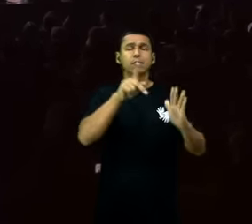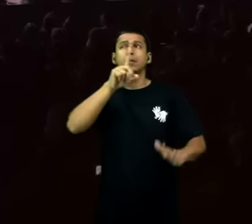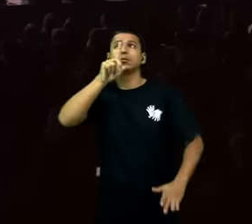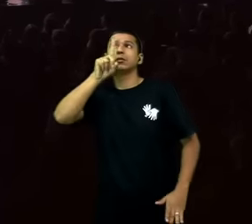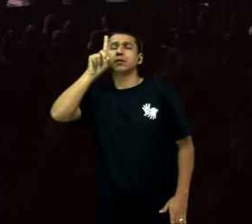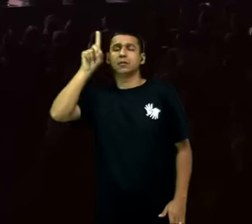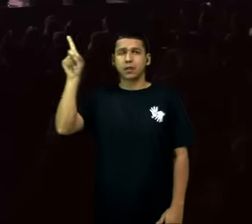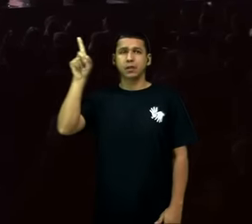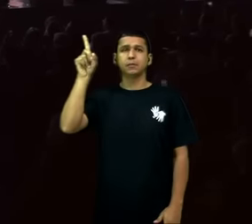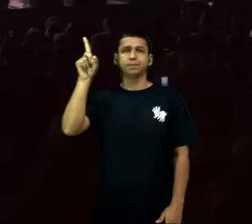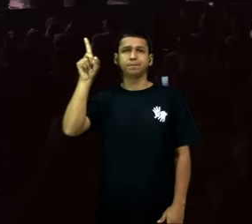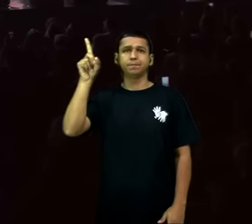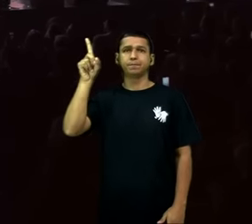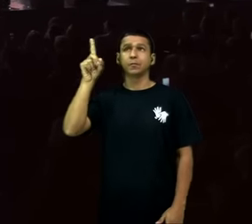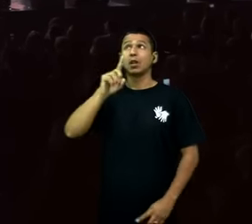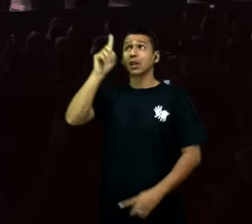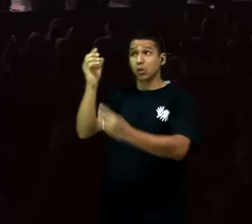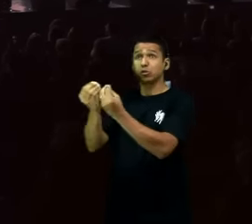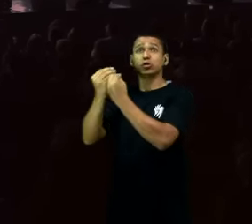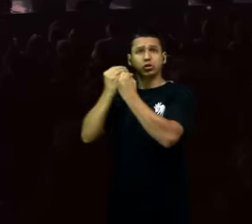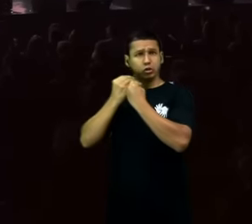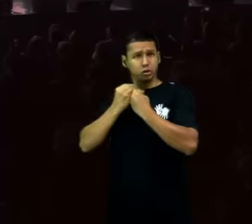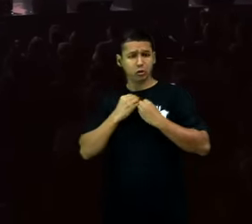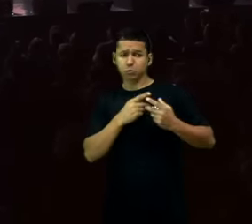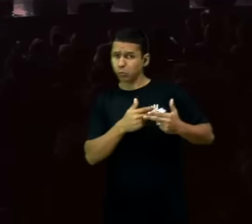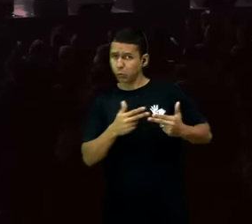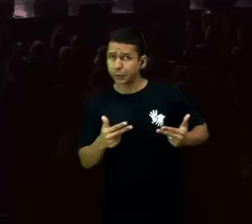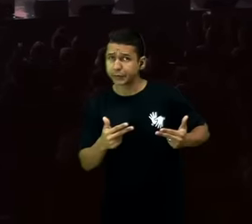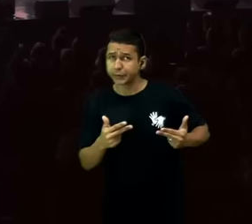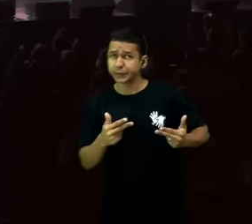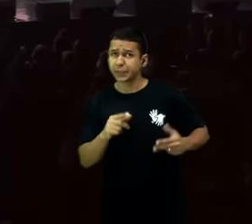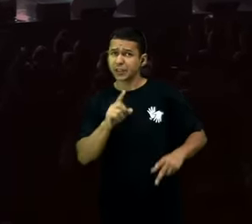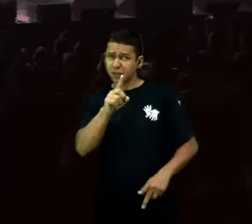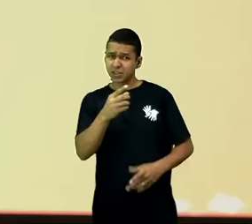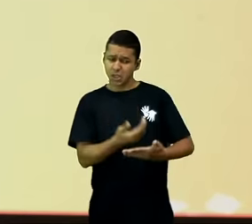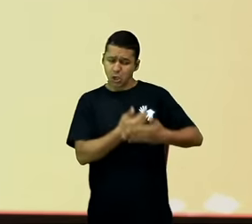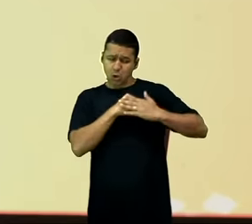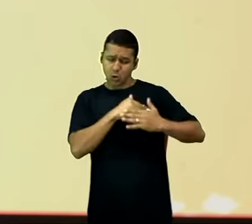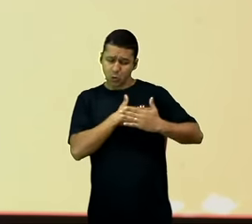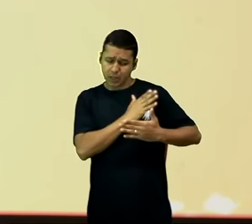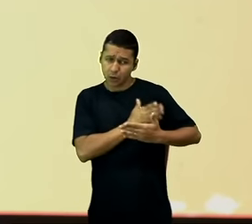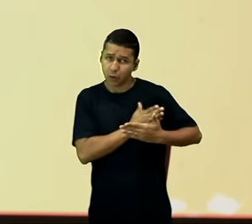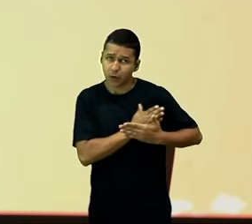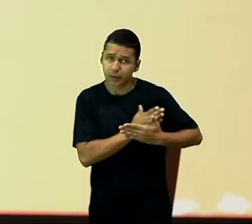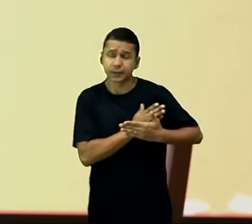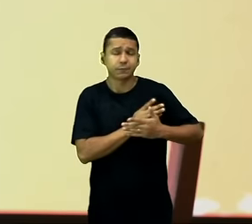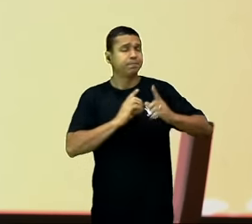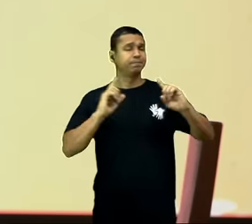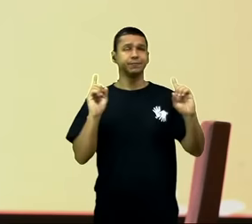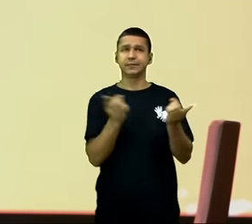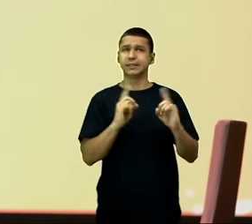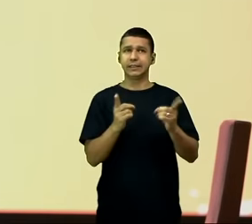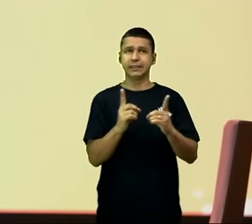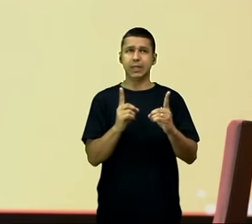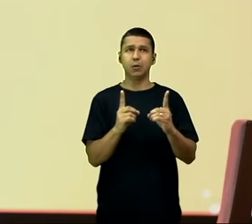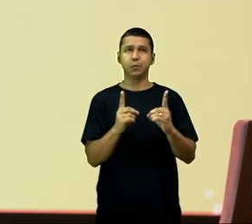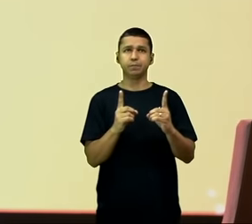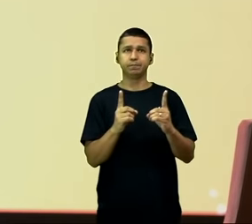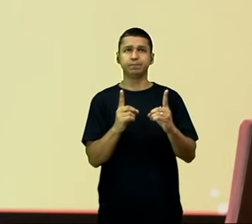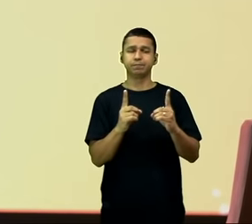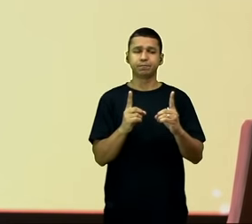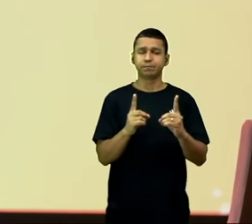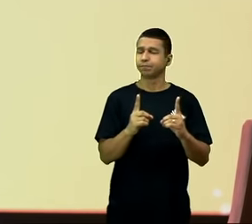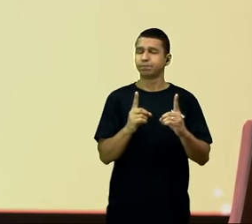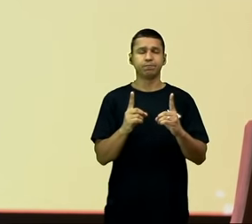Nunca coloque aquilo que Deus te deu para cuidar no coração. Meu irmão, aquilo que Deus nos deu para cuidar